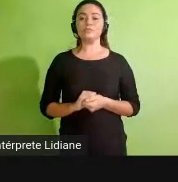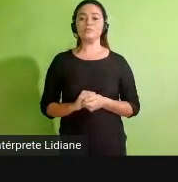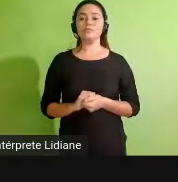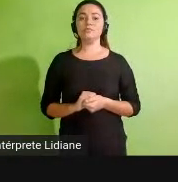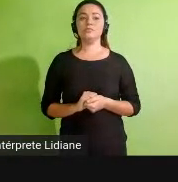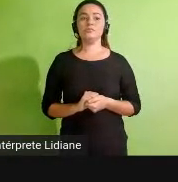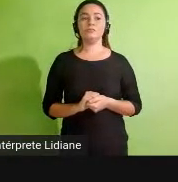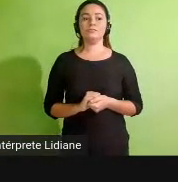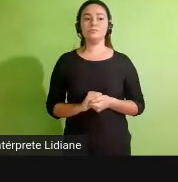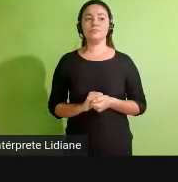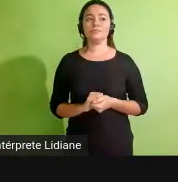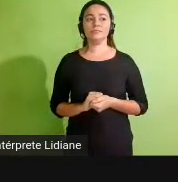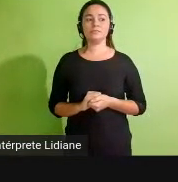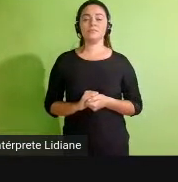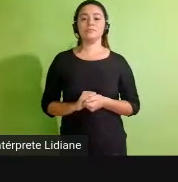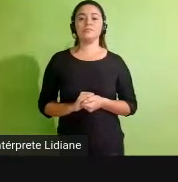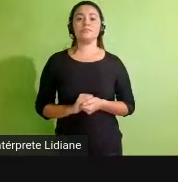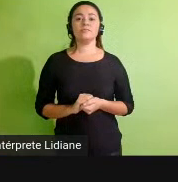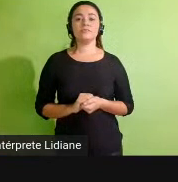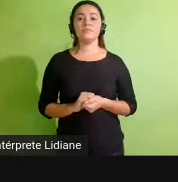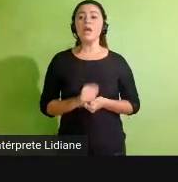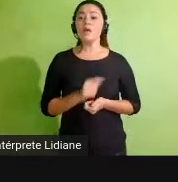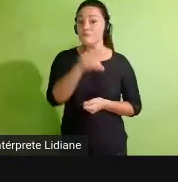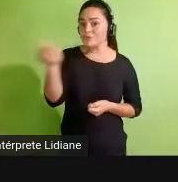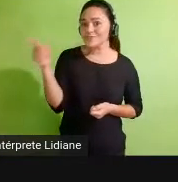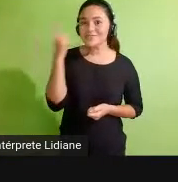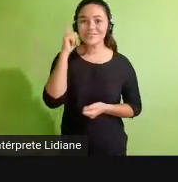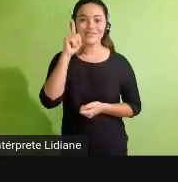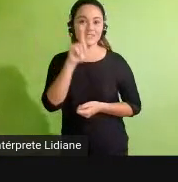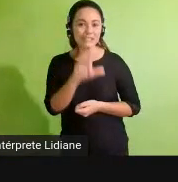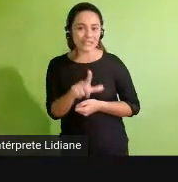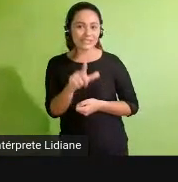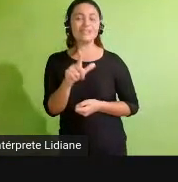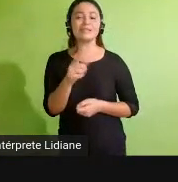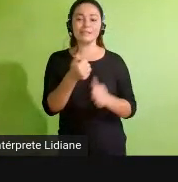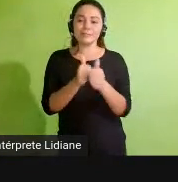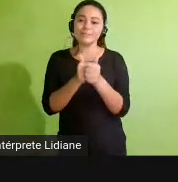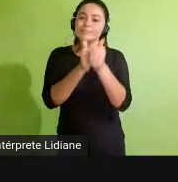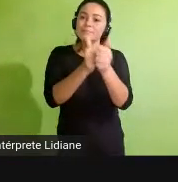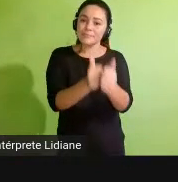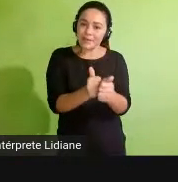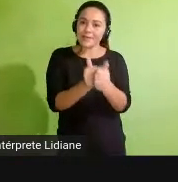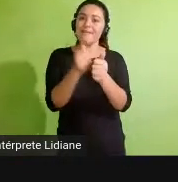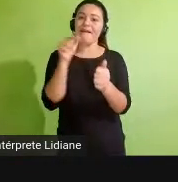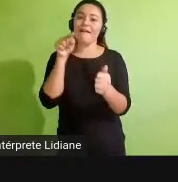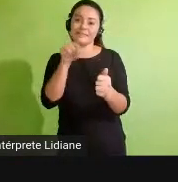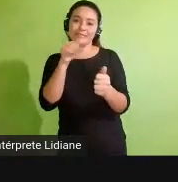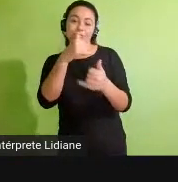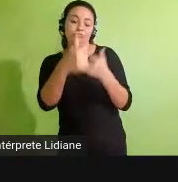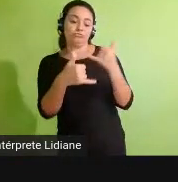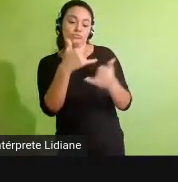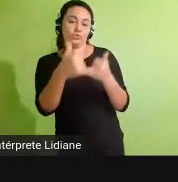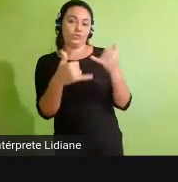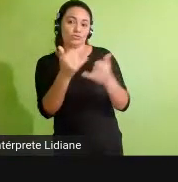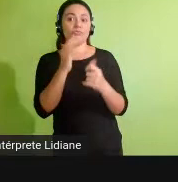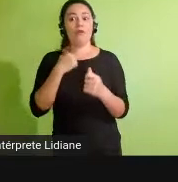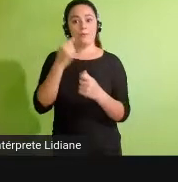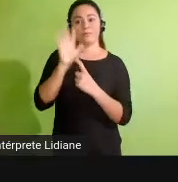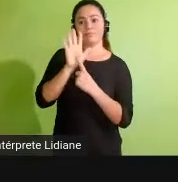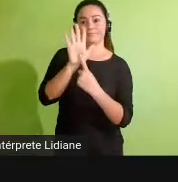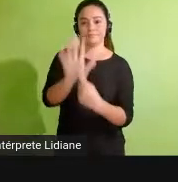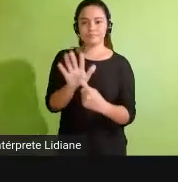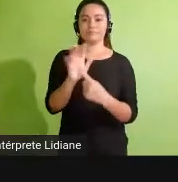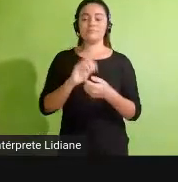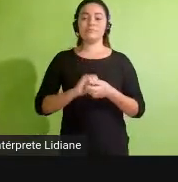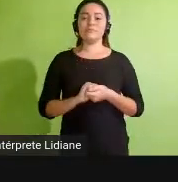Só para que vocês possam me acompanhar no decorrer do jogo aqui. Então, quando a Hipátia escolhe, por exemplo,